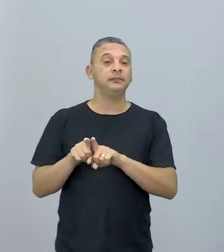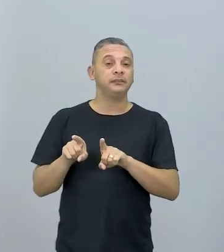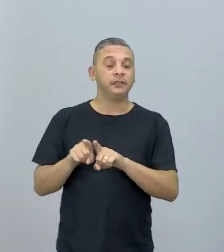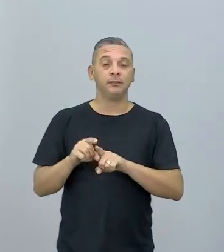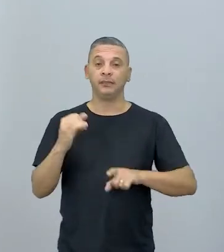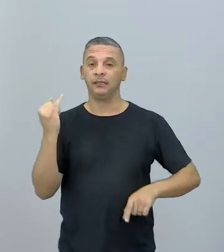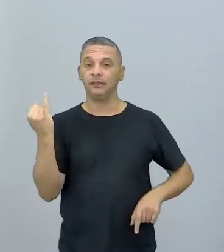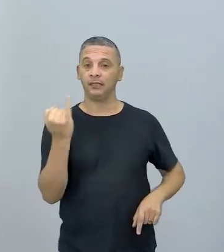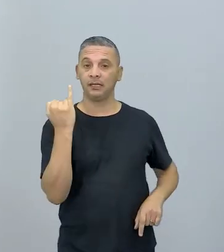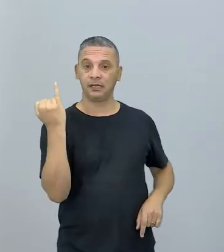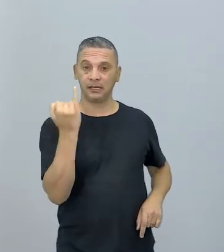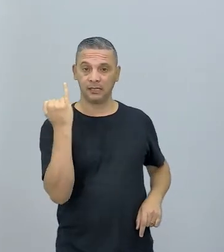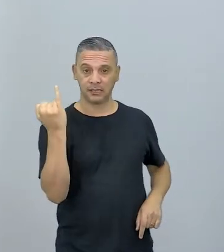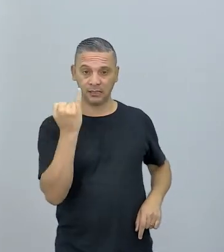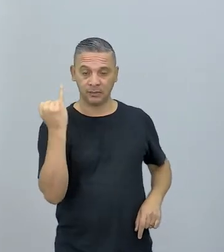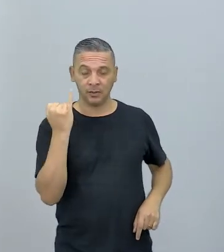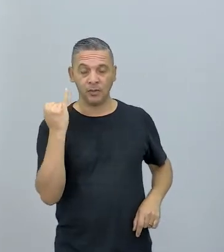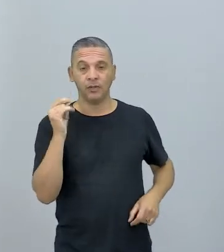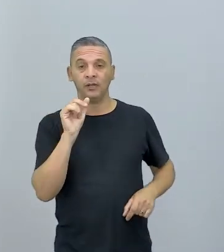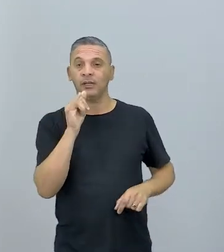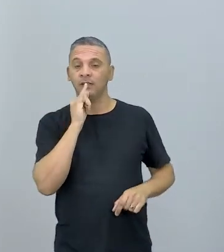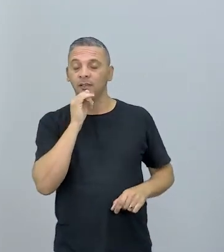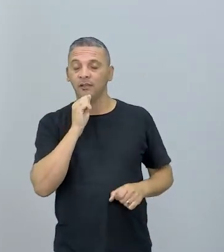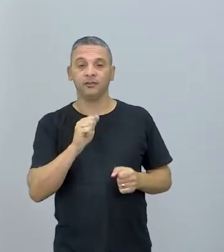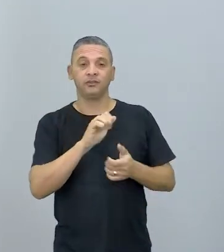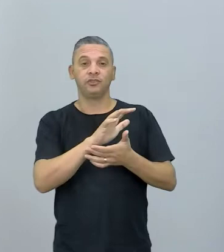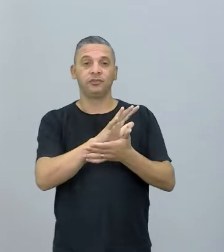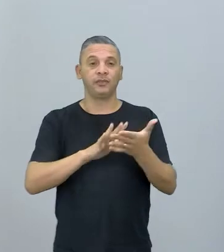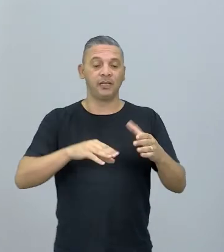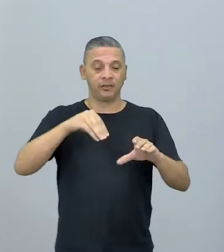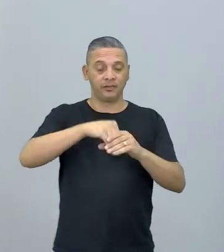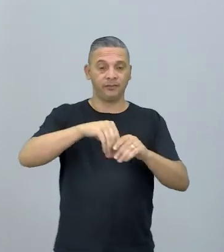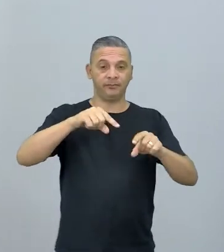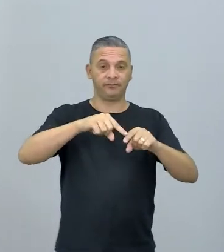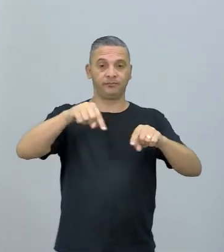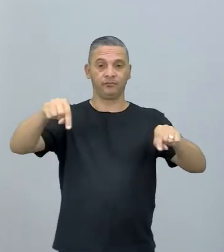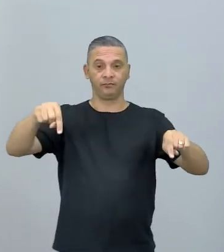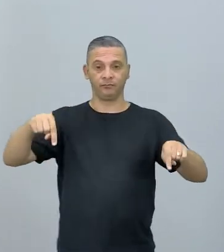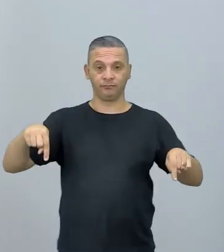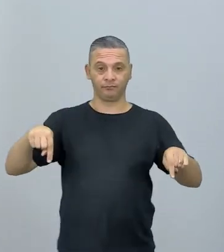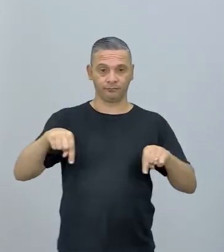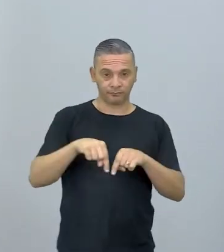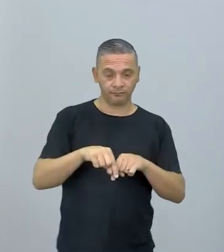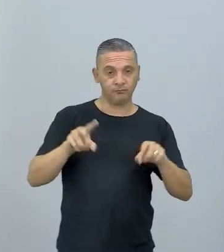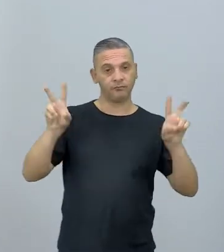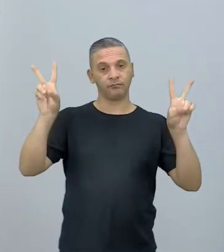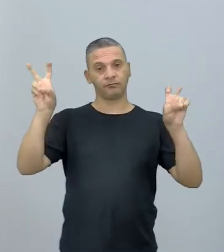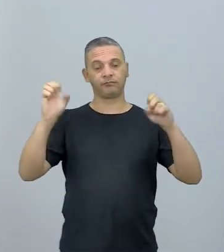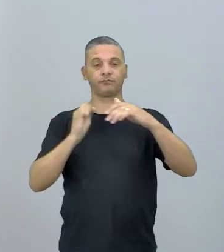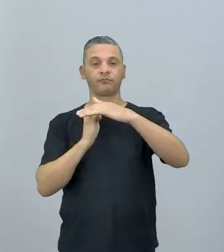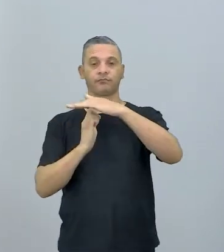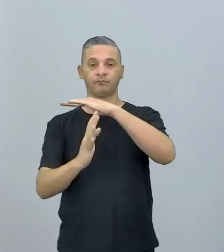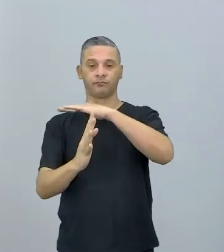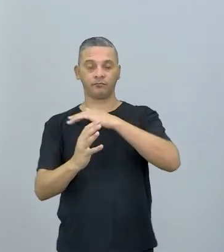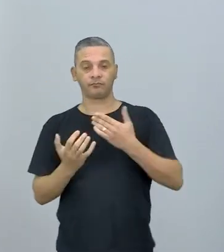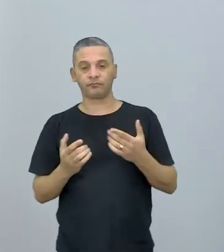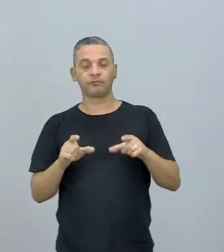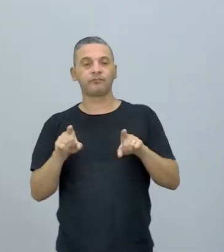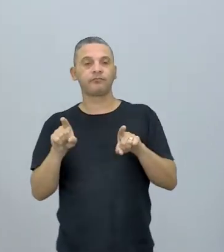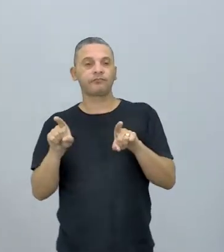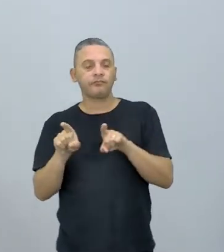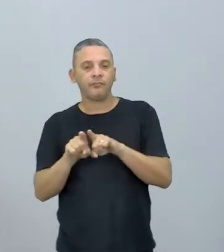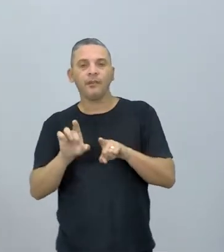da importância da gente realizar uma atividade em sala de aula a respeito desse tema, que não seja apenas